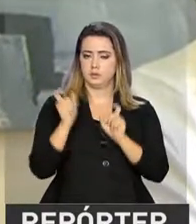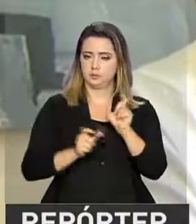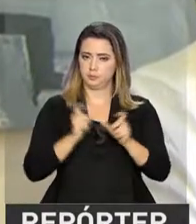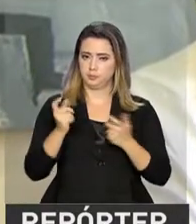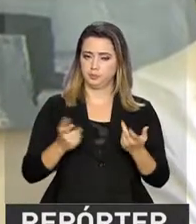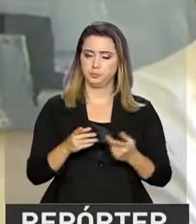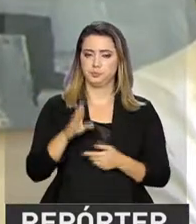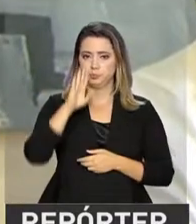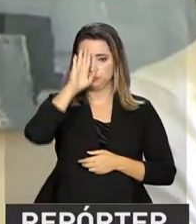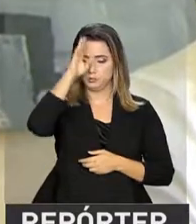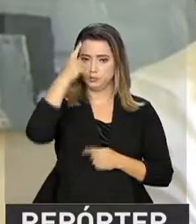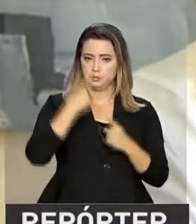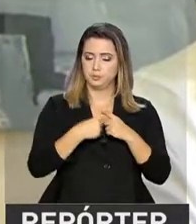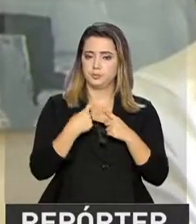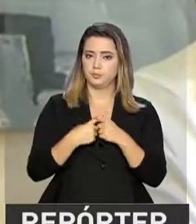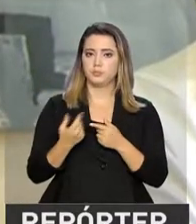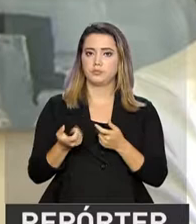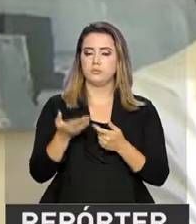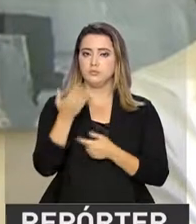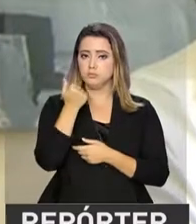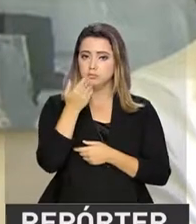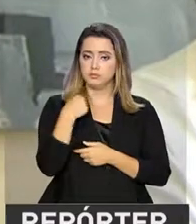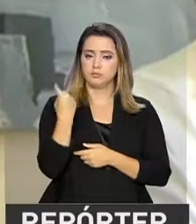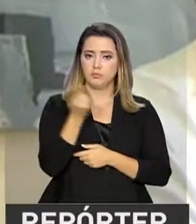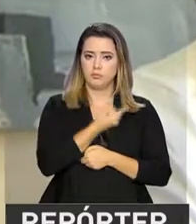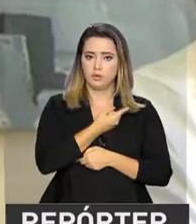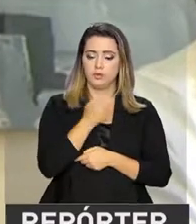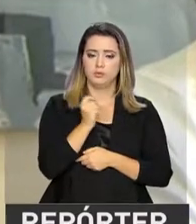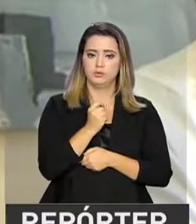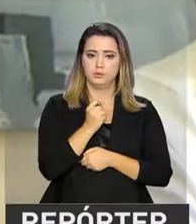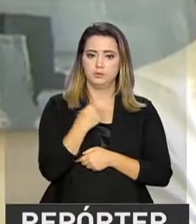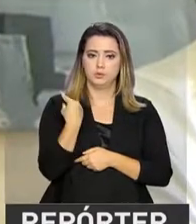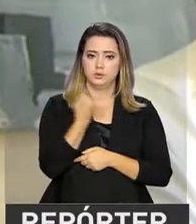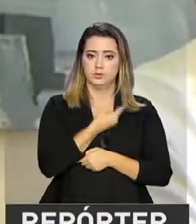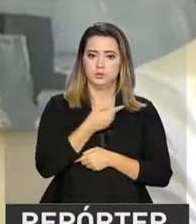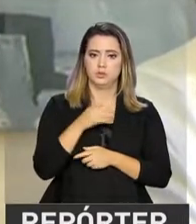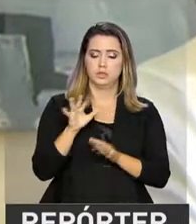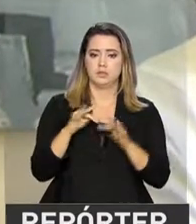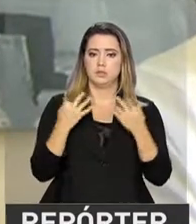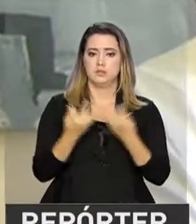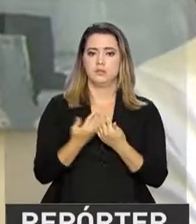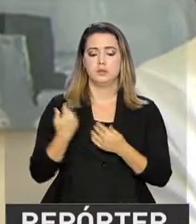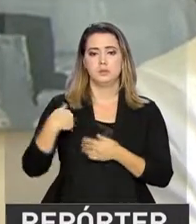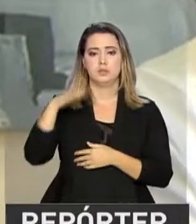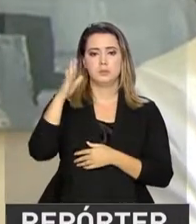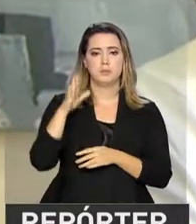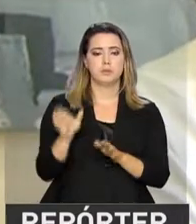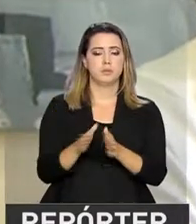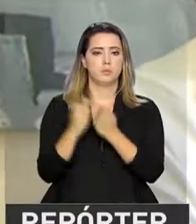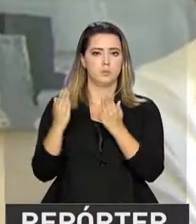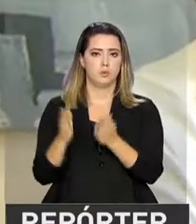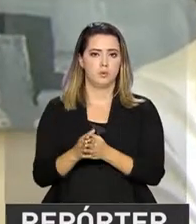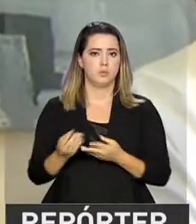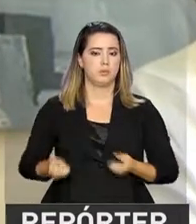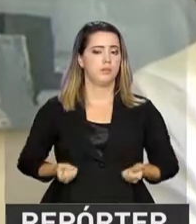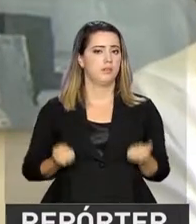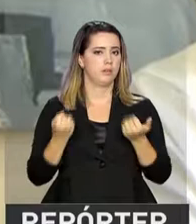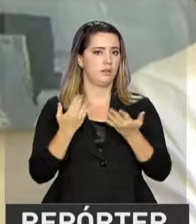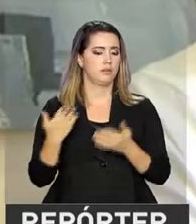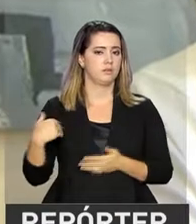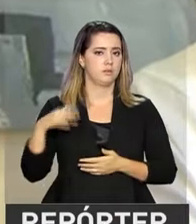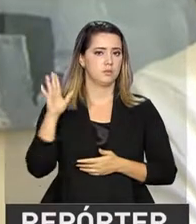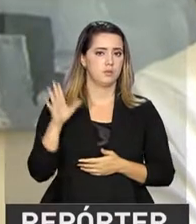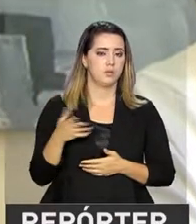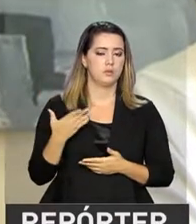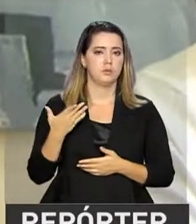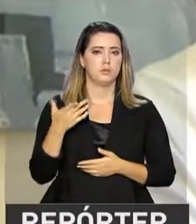né? Principalmente porque o alimento, que é onde a gente, principalmente as famílias mais humildes, né, gastam mais orçamento,